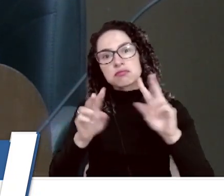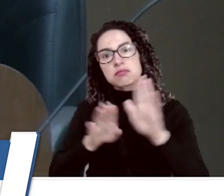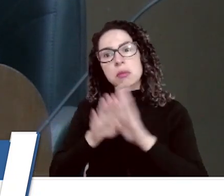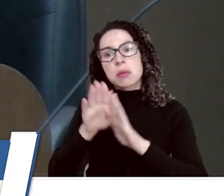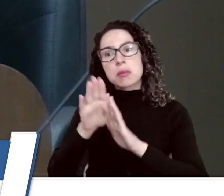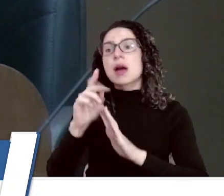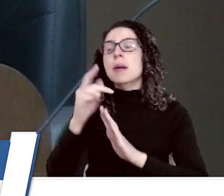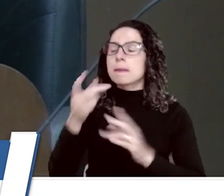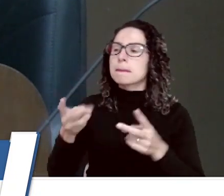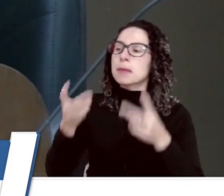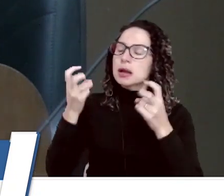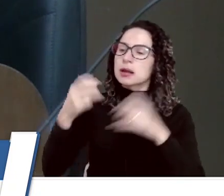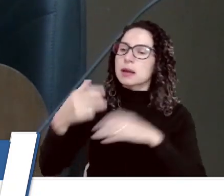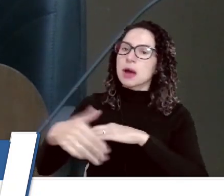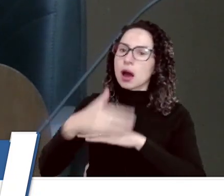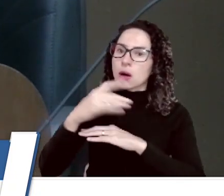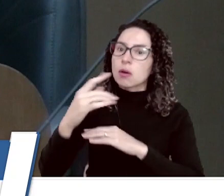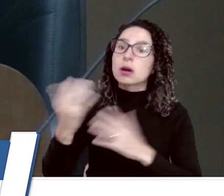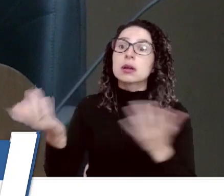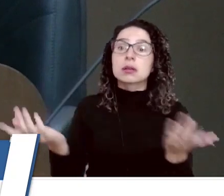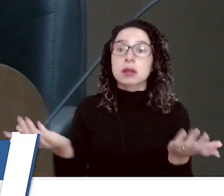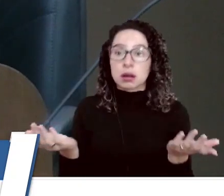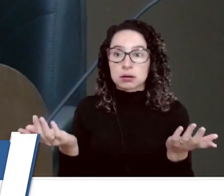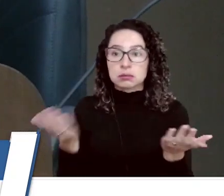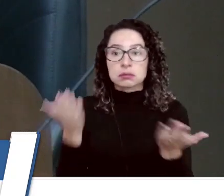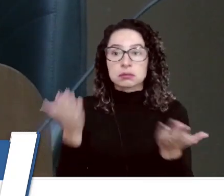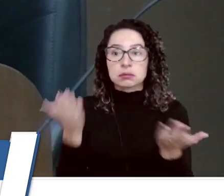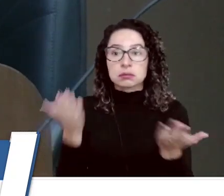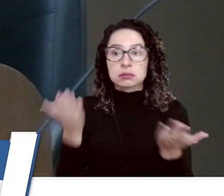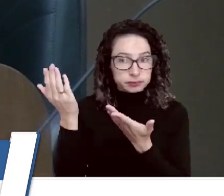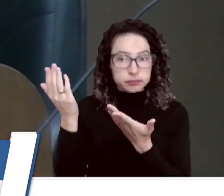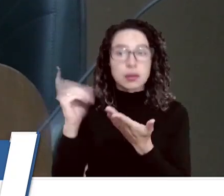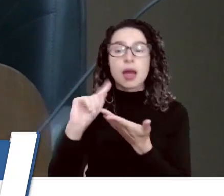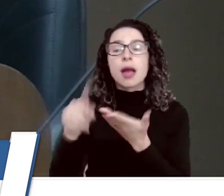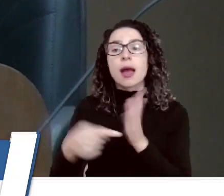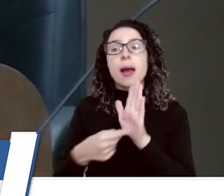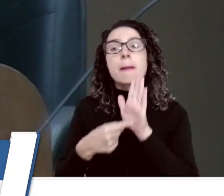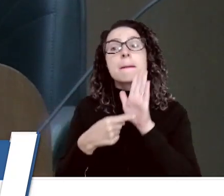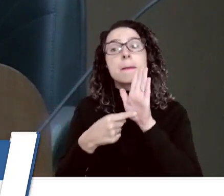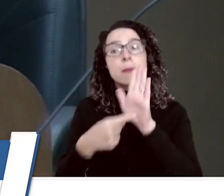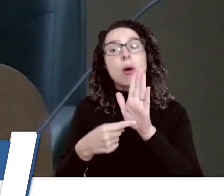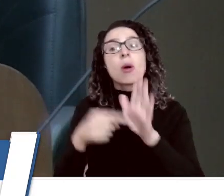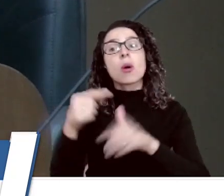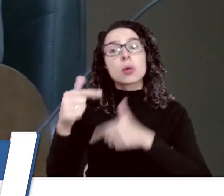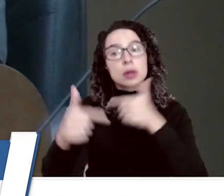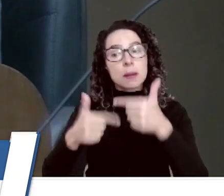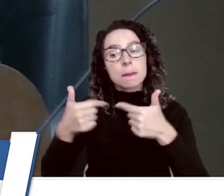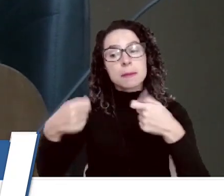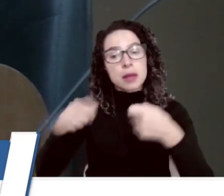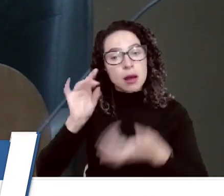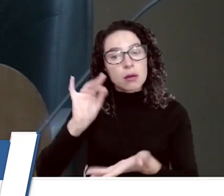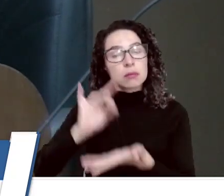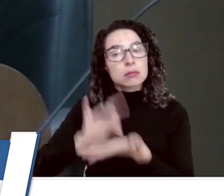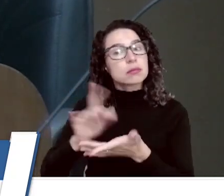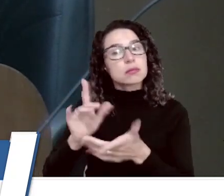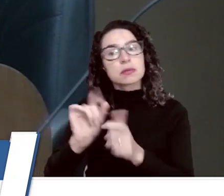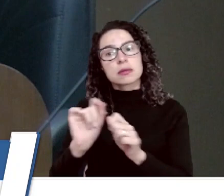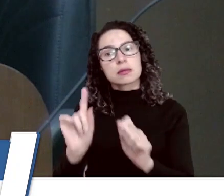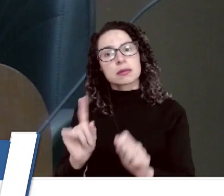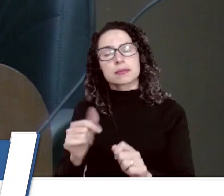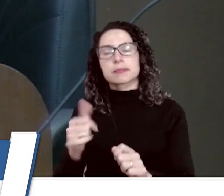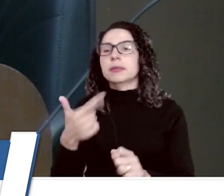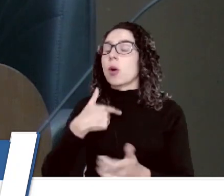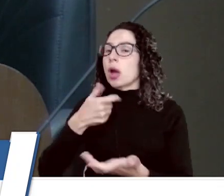abordado. Então está aí, ó. É para mostrar que o trabalho que precisava ser feito não está sendo feito. Então eu quero cobrar